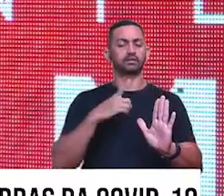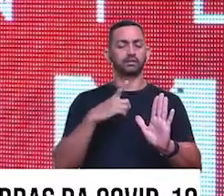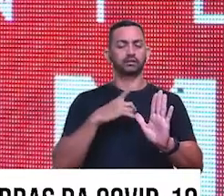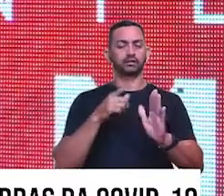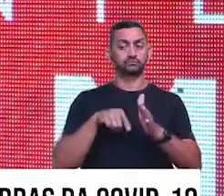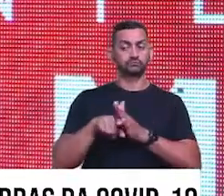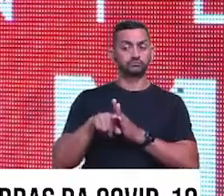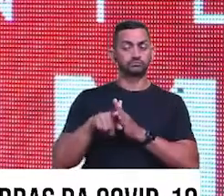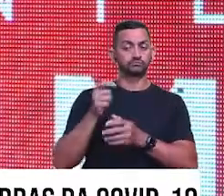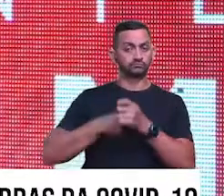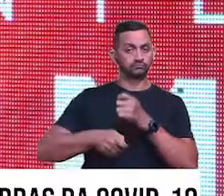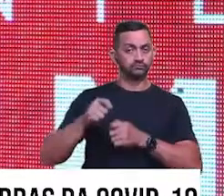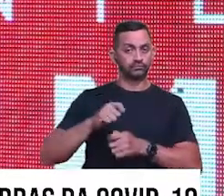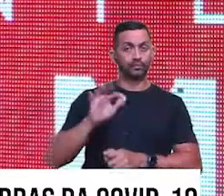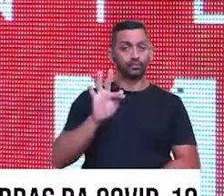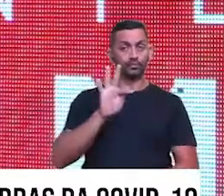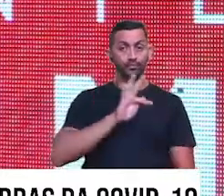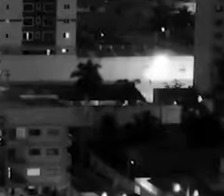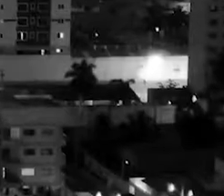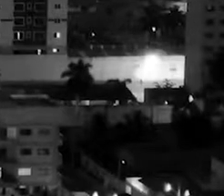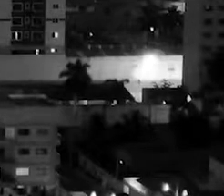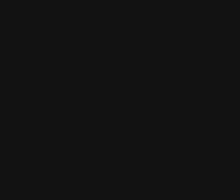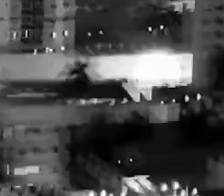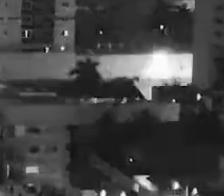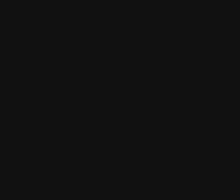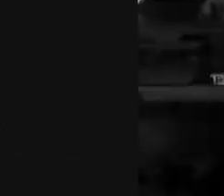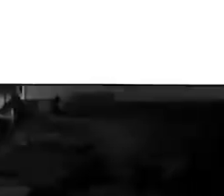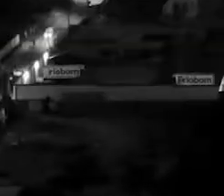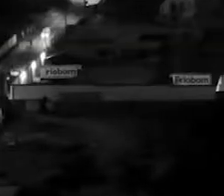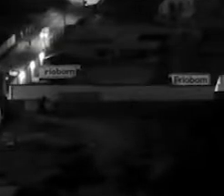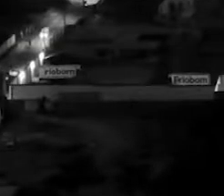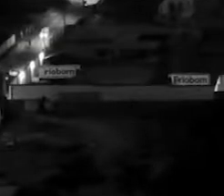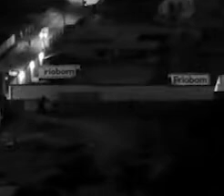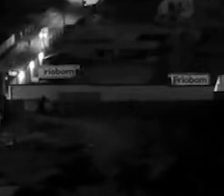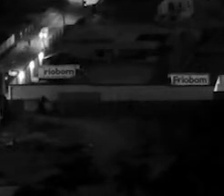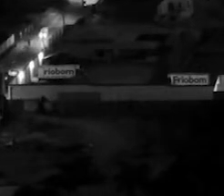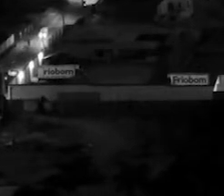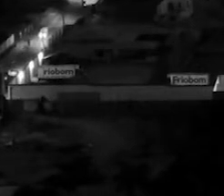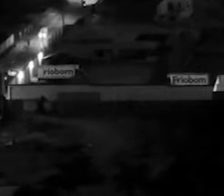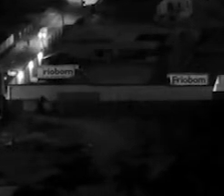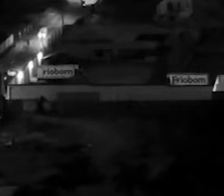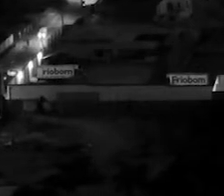nesta fase dessa operação da Polícia Federal. Imperatriz Online.